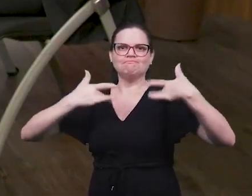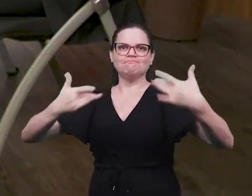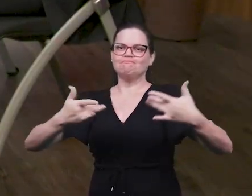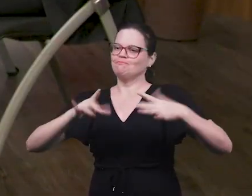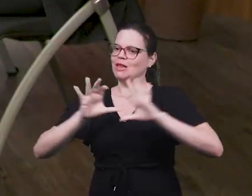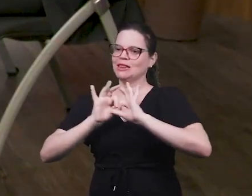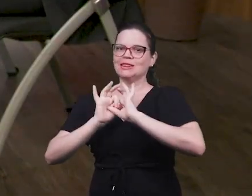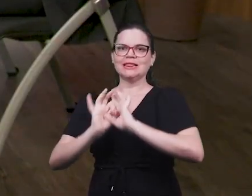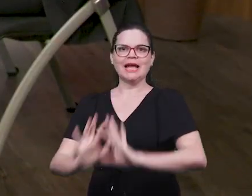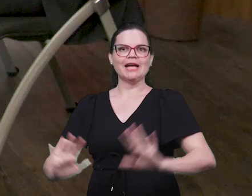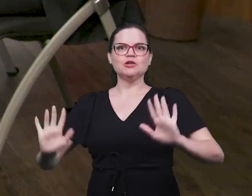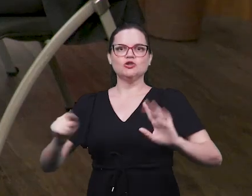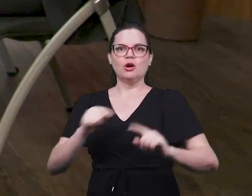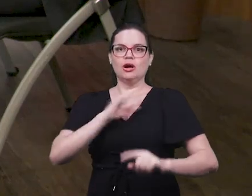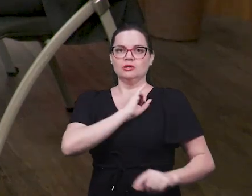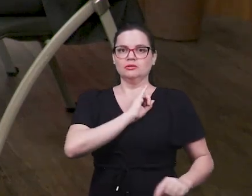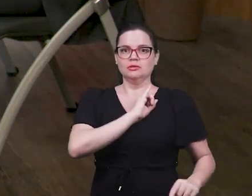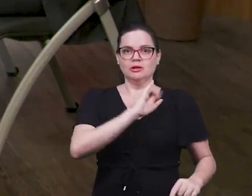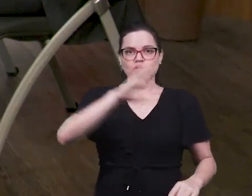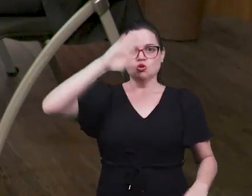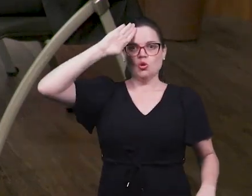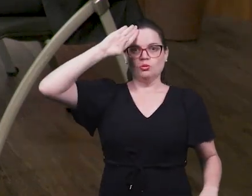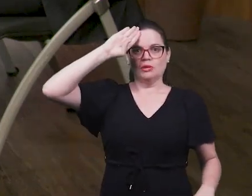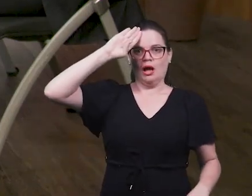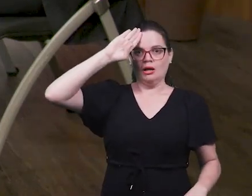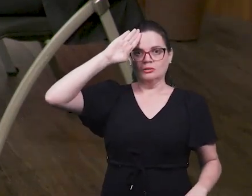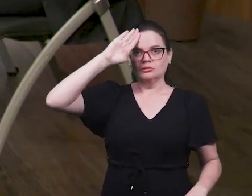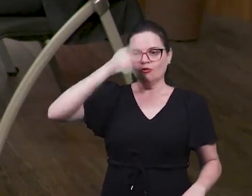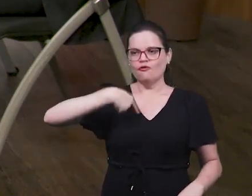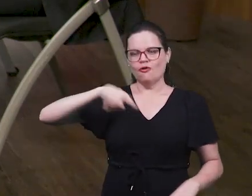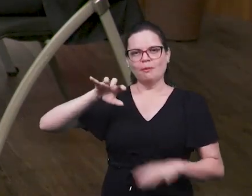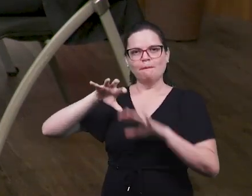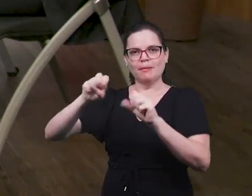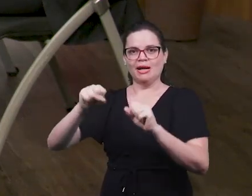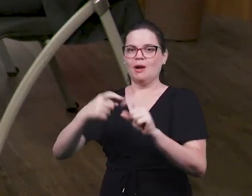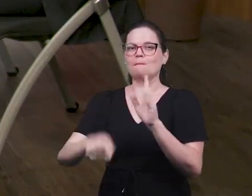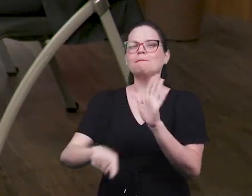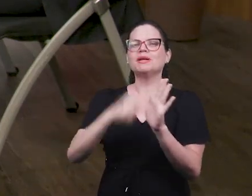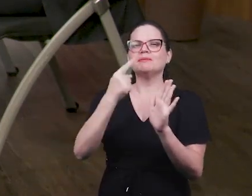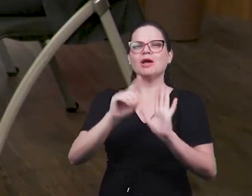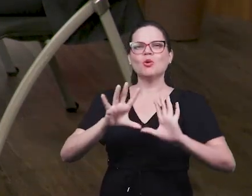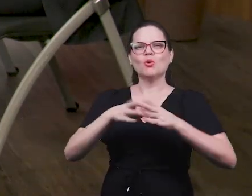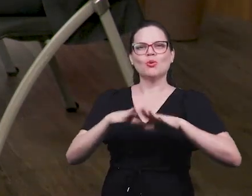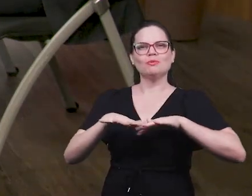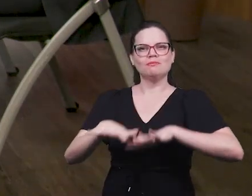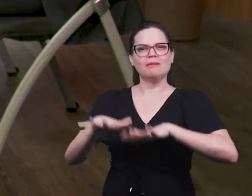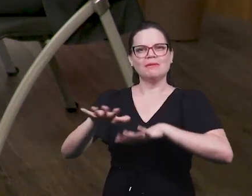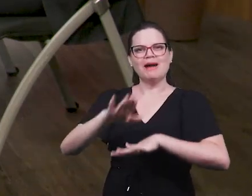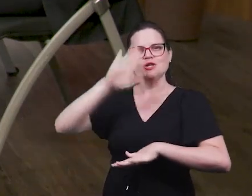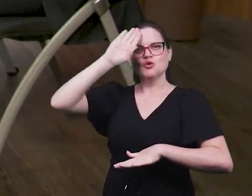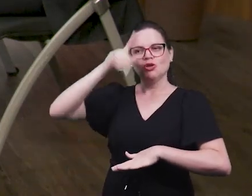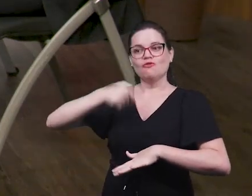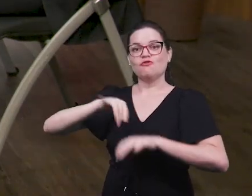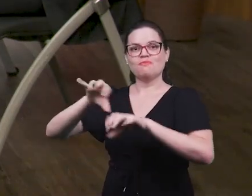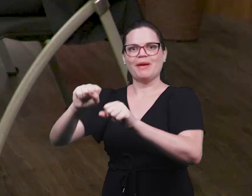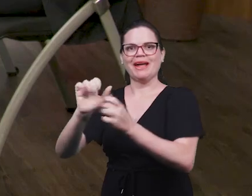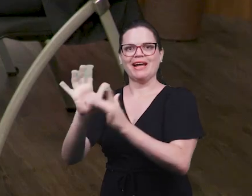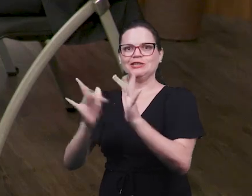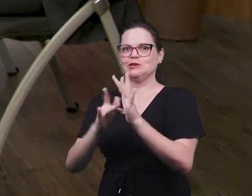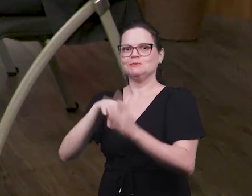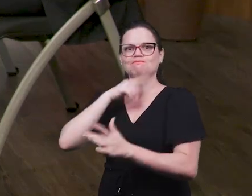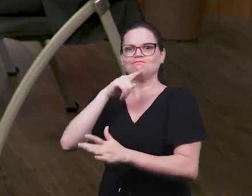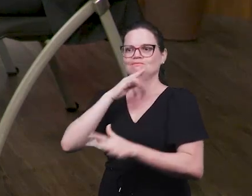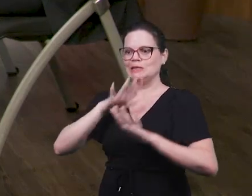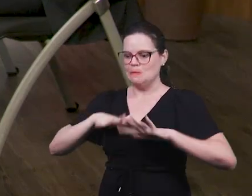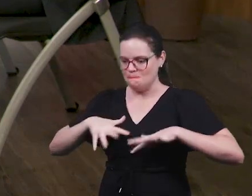foram prender, os soldados não Exato. aguentaram, né? Com a palavra, caíram. Sou eu sou e eu. todos caíram por terra. Não é Então verdade? ele era muito mais...